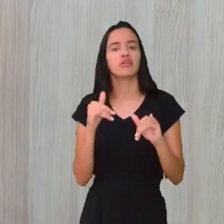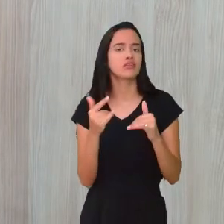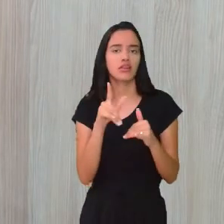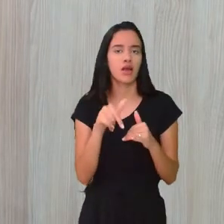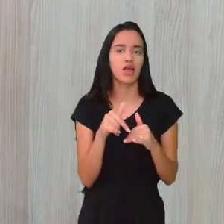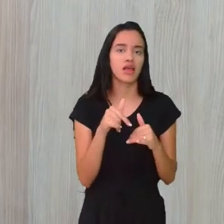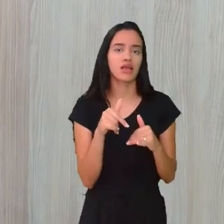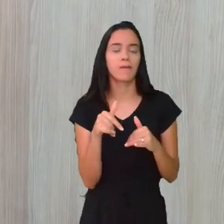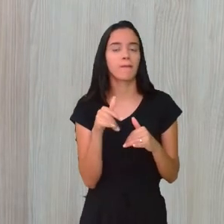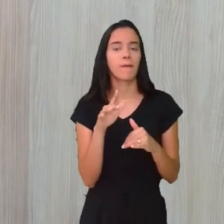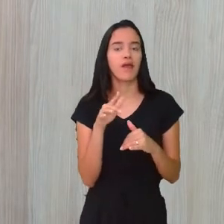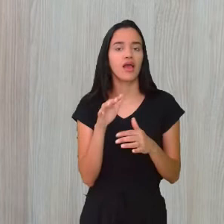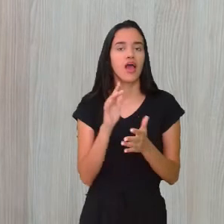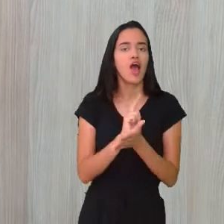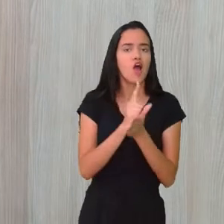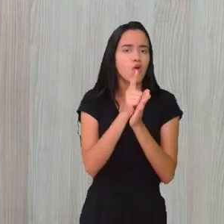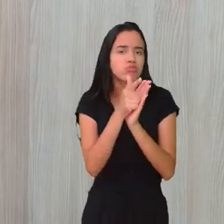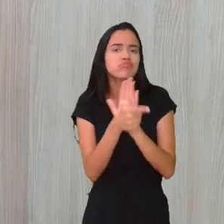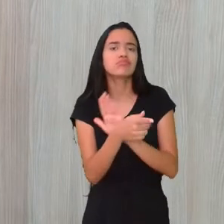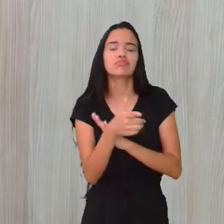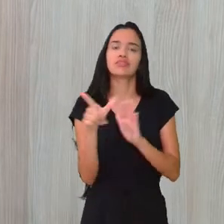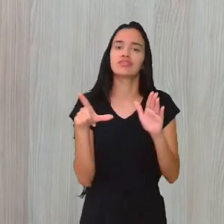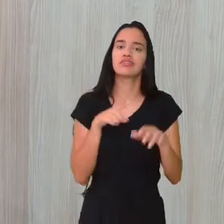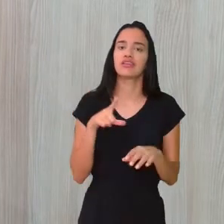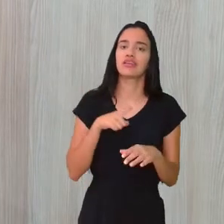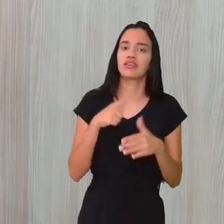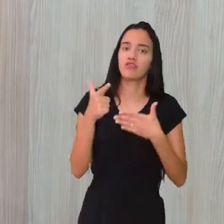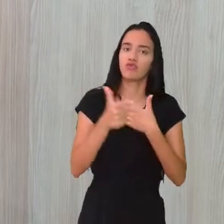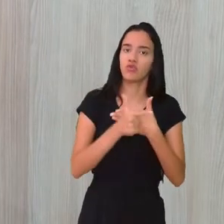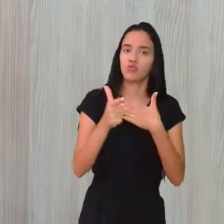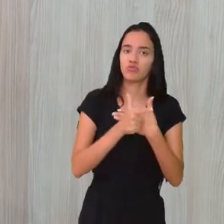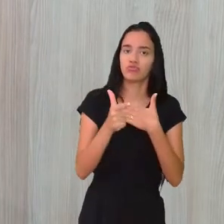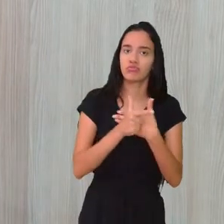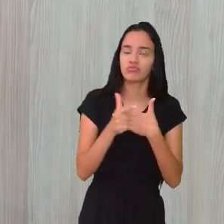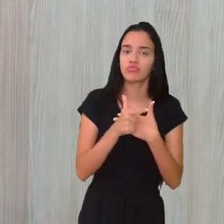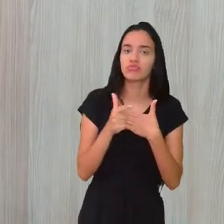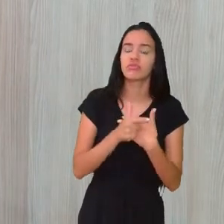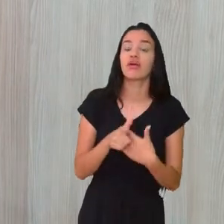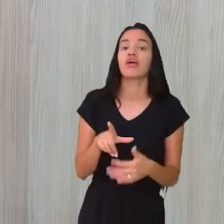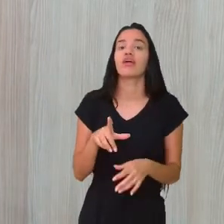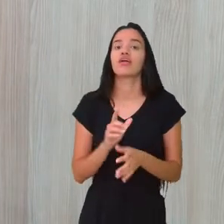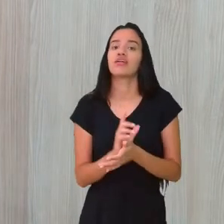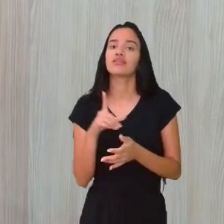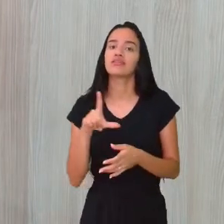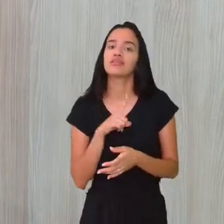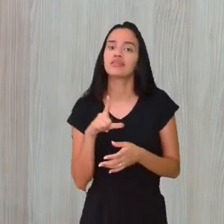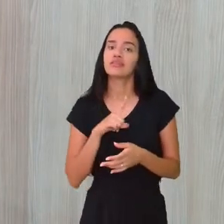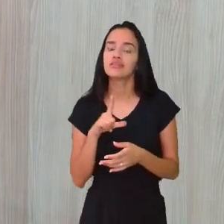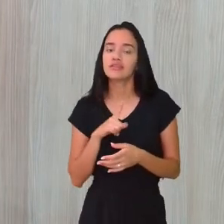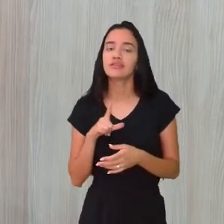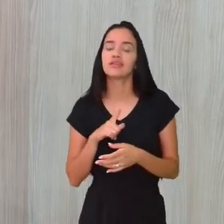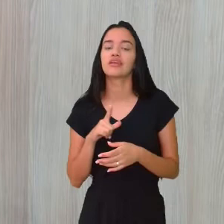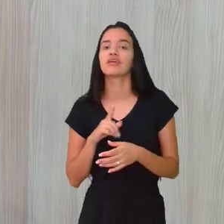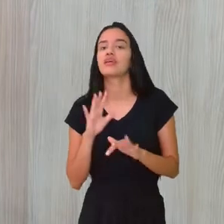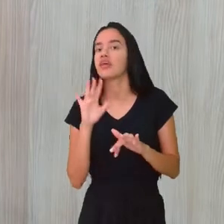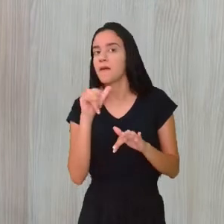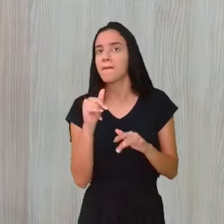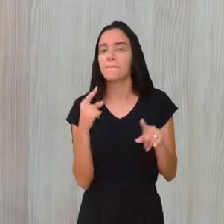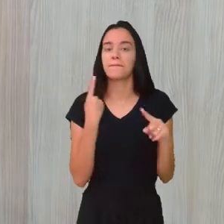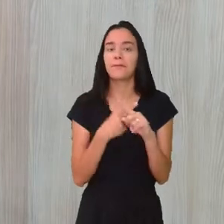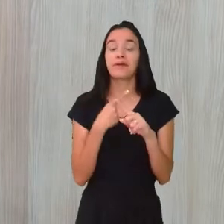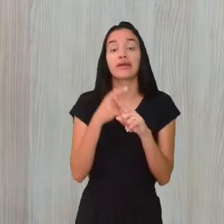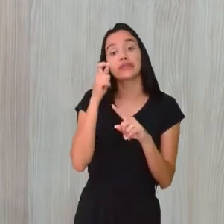não à toa, alguns gêneros têm essa função moralizadora, essa função didática. Por quê? Porque às vezes é